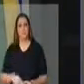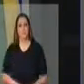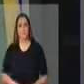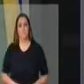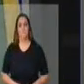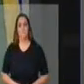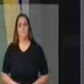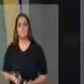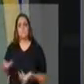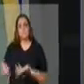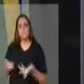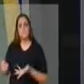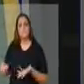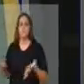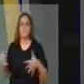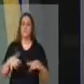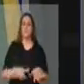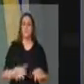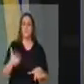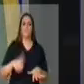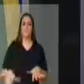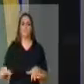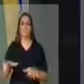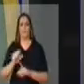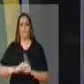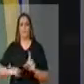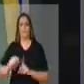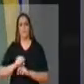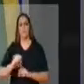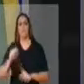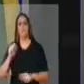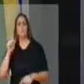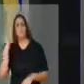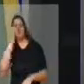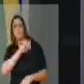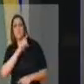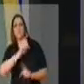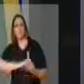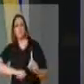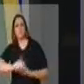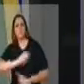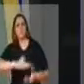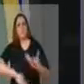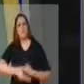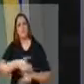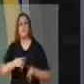é reintegrar essas pessoas à sociedade, tanto socialmente quanto profissionalmente.